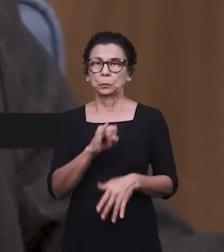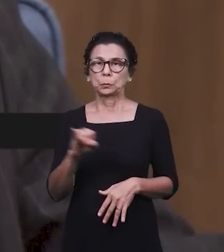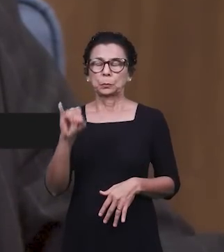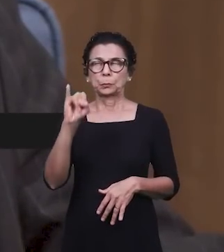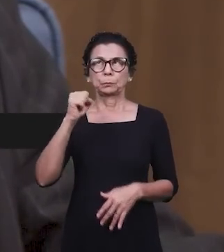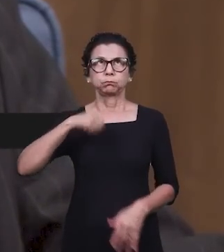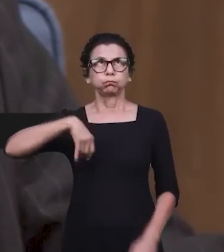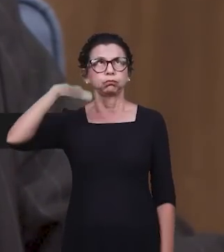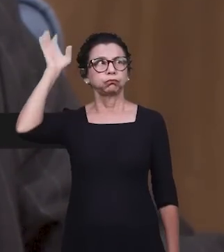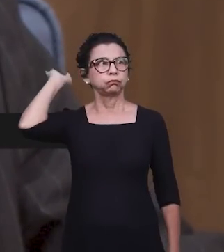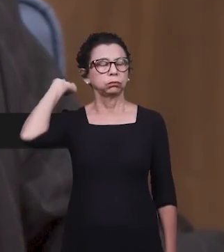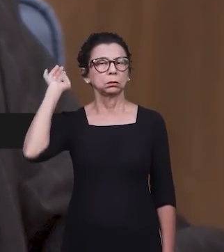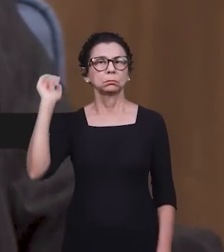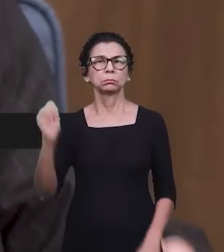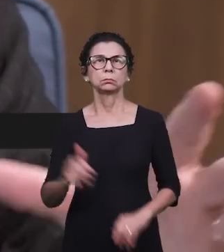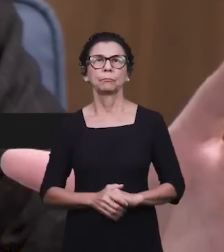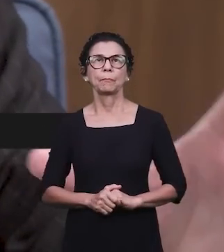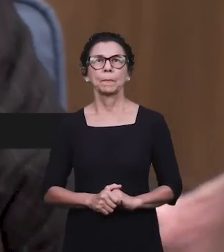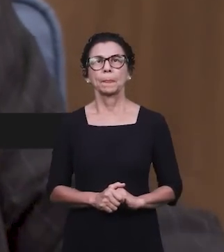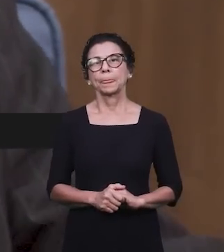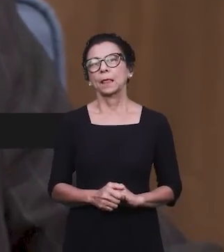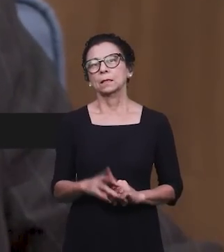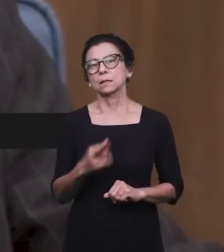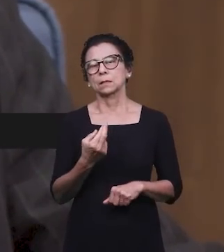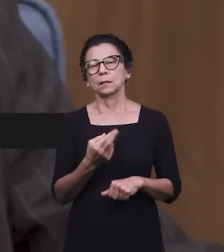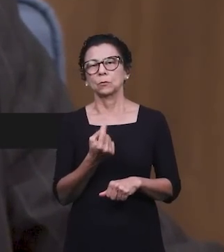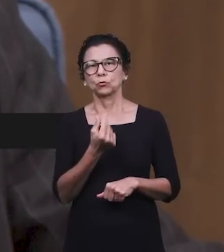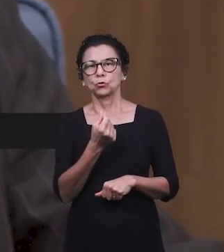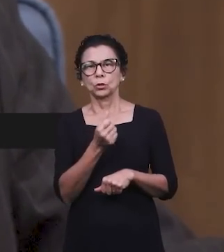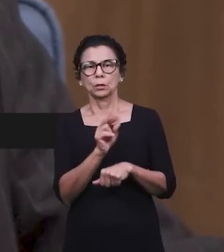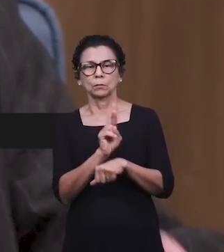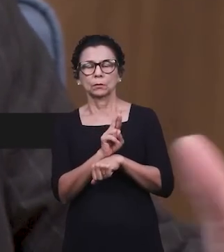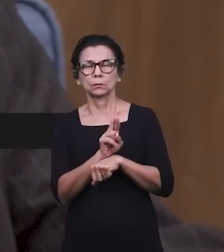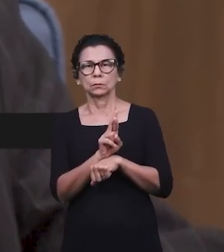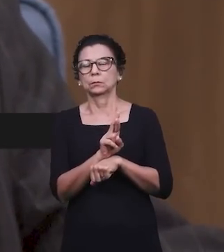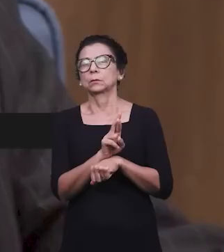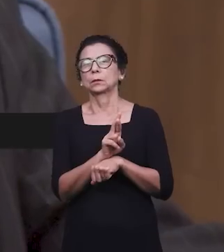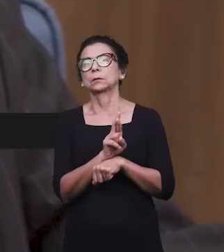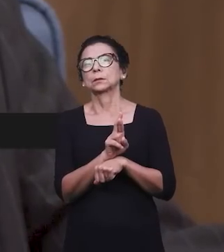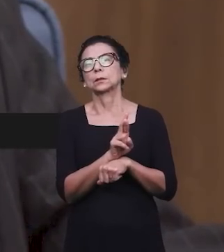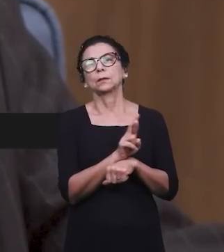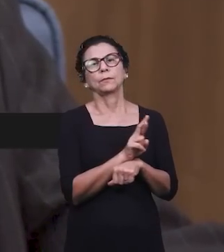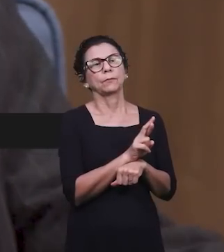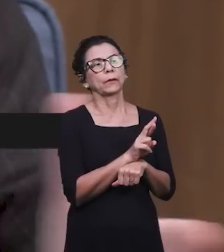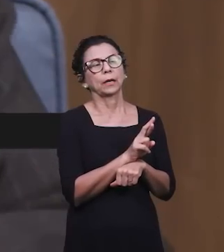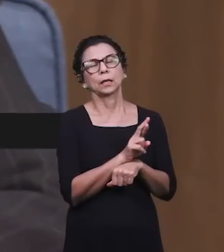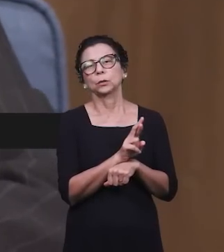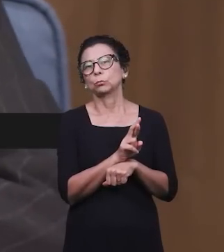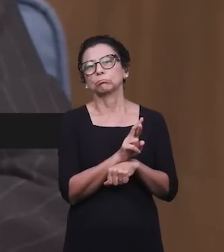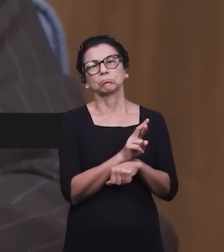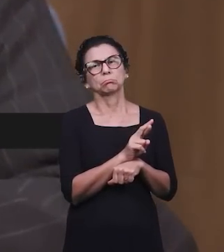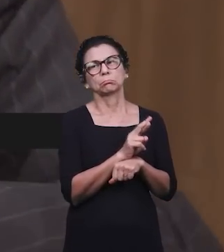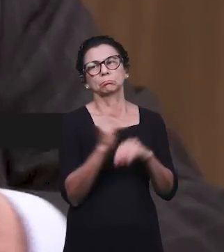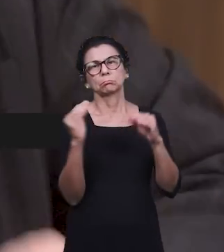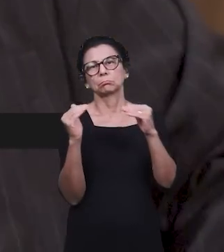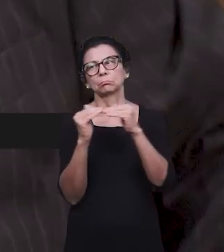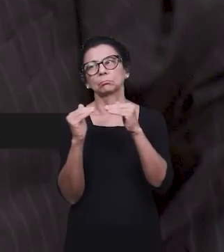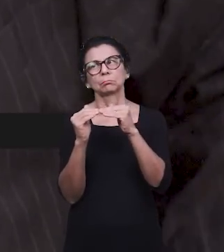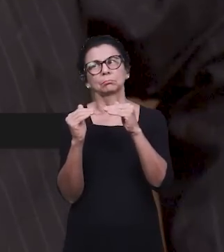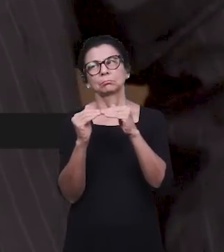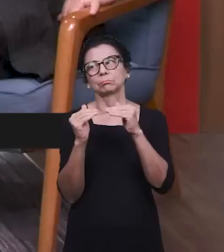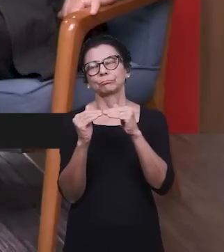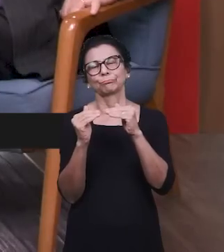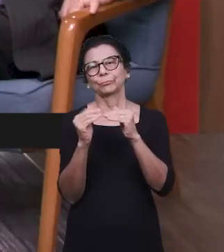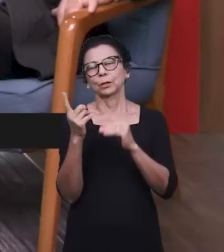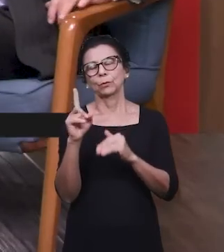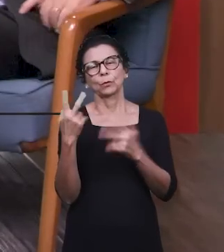lugar que você tiver um dinheiro reservado, não vai corrigir como a sua dívida vai